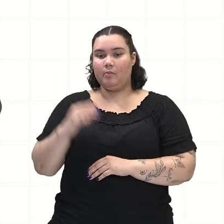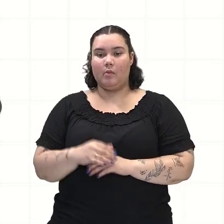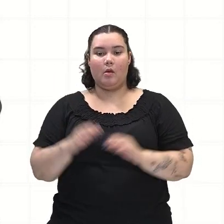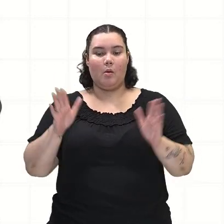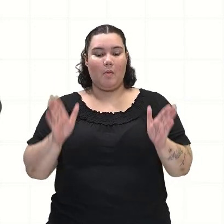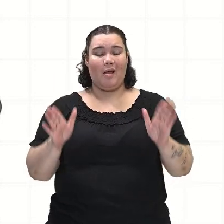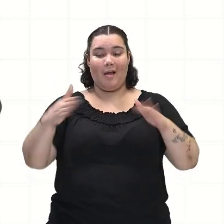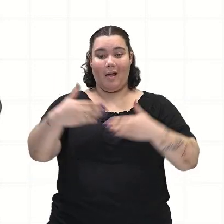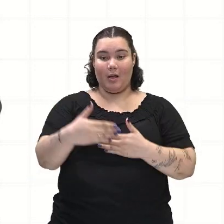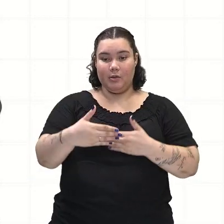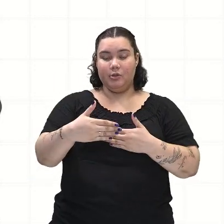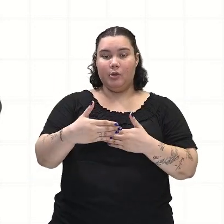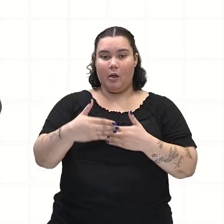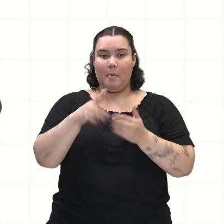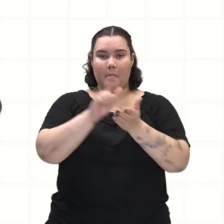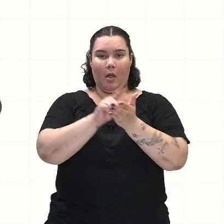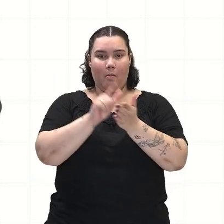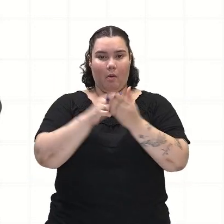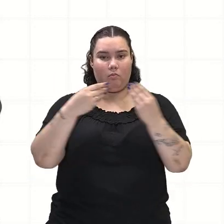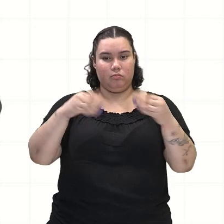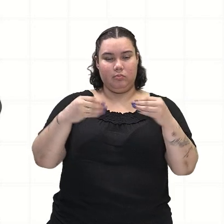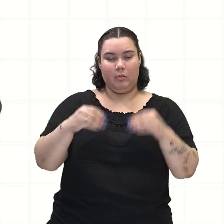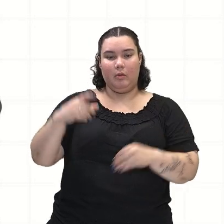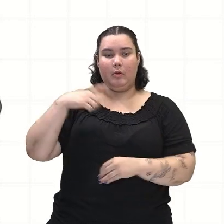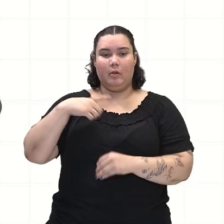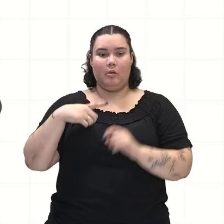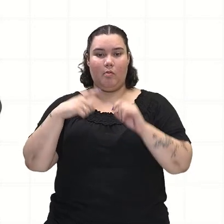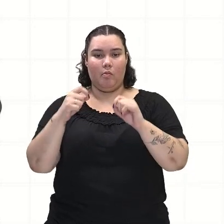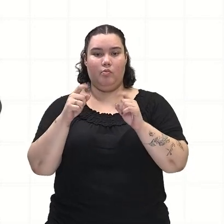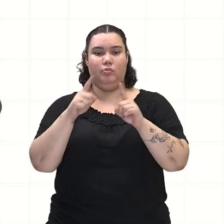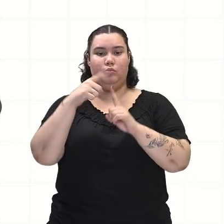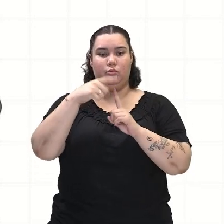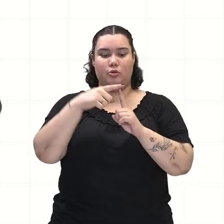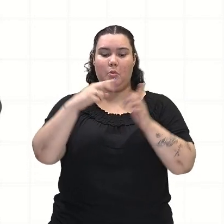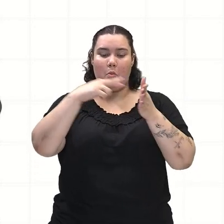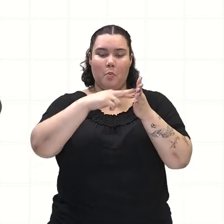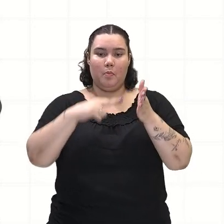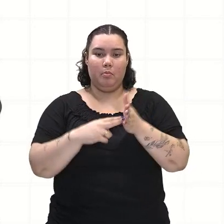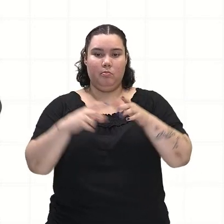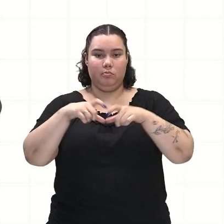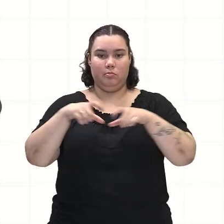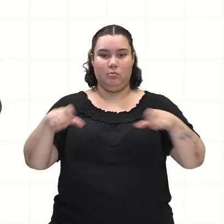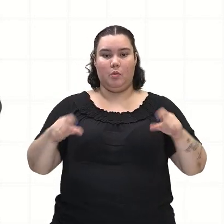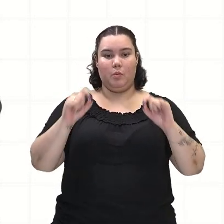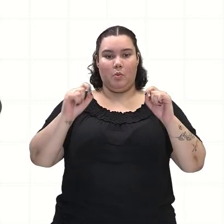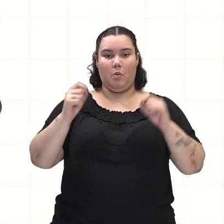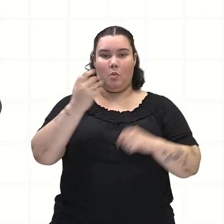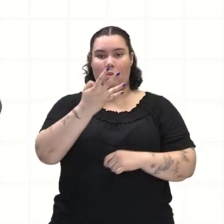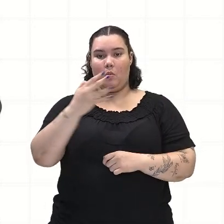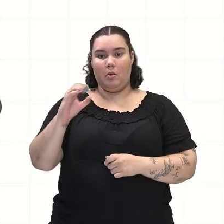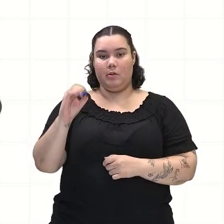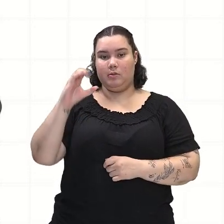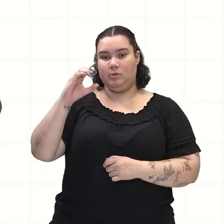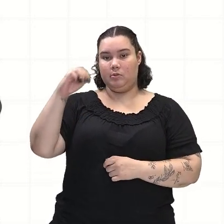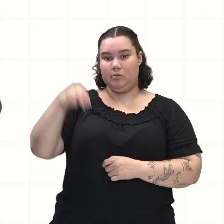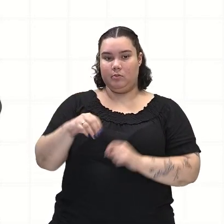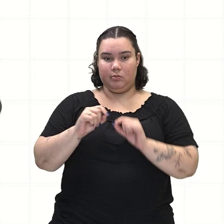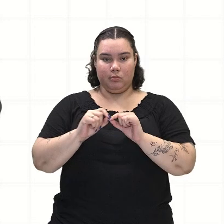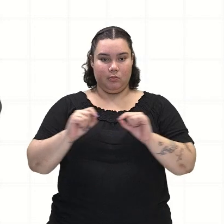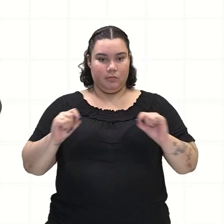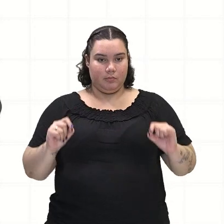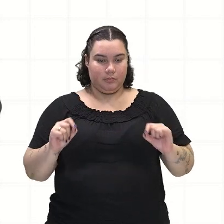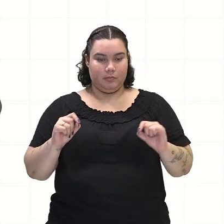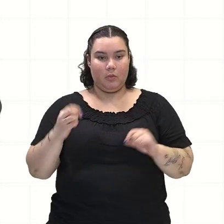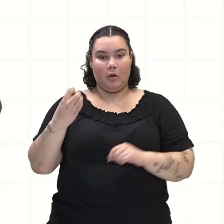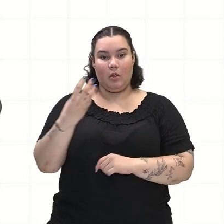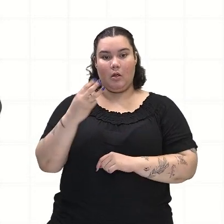de papelão tem a forma de um prisma retangular com 40 centímetros de comprimento,